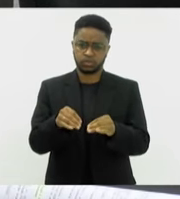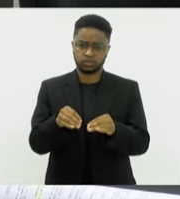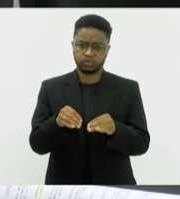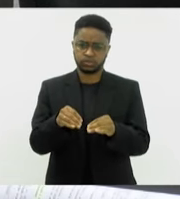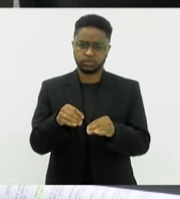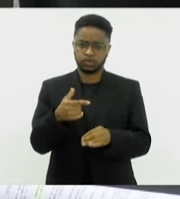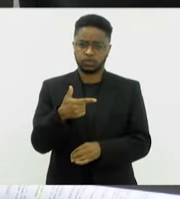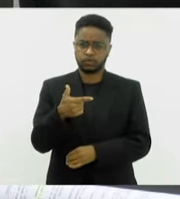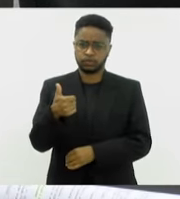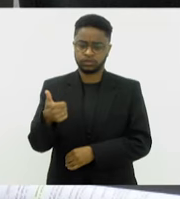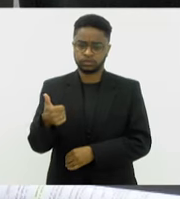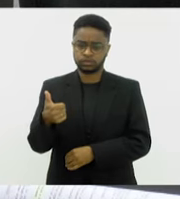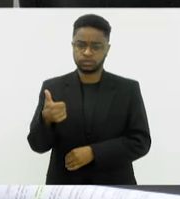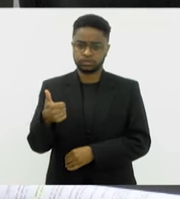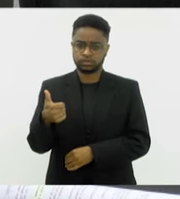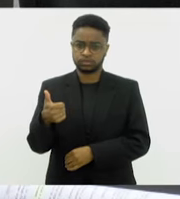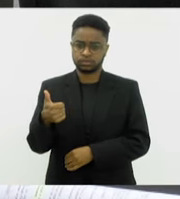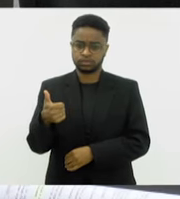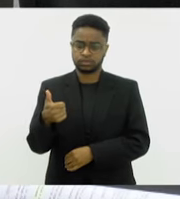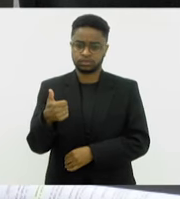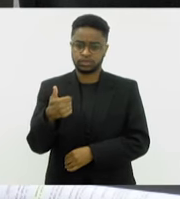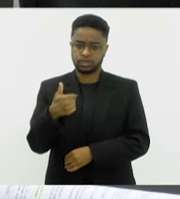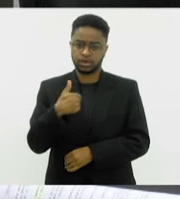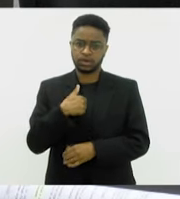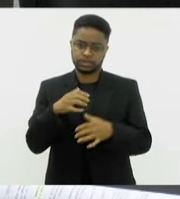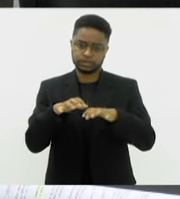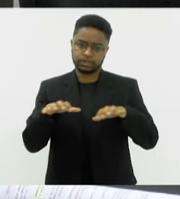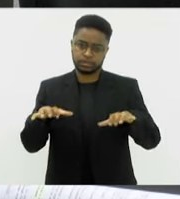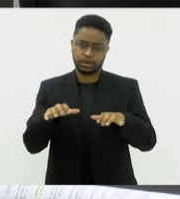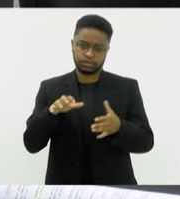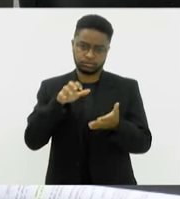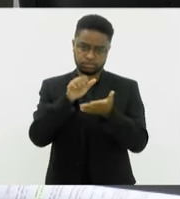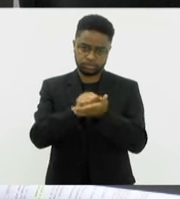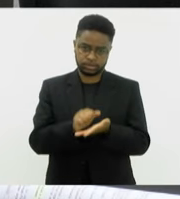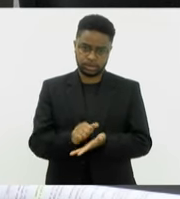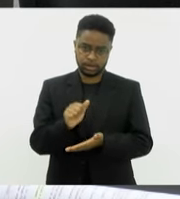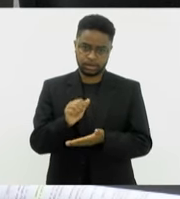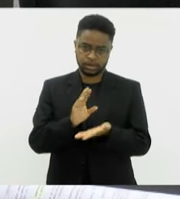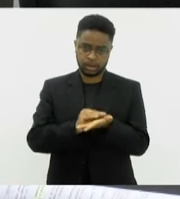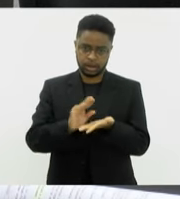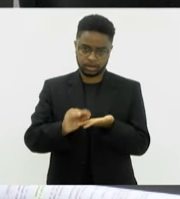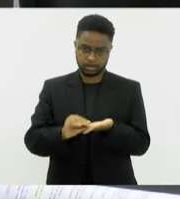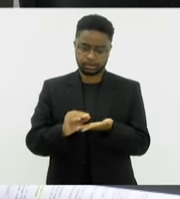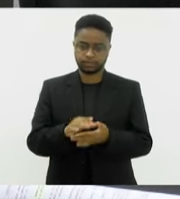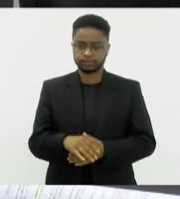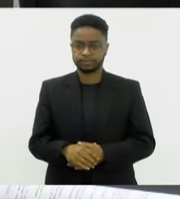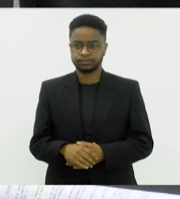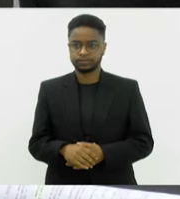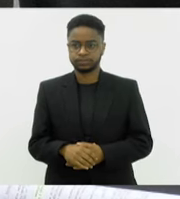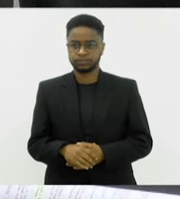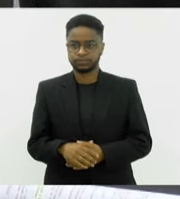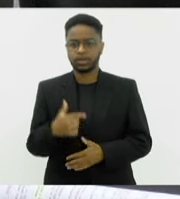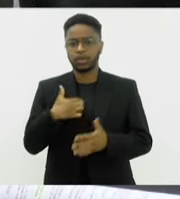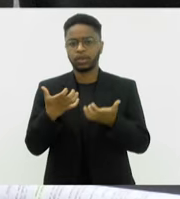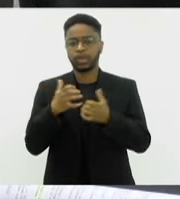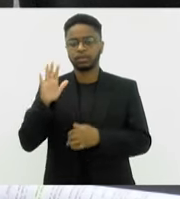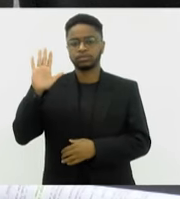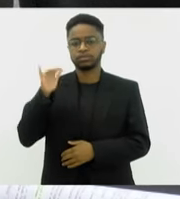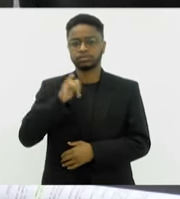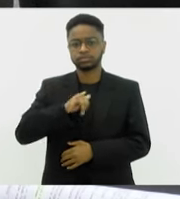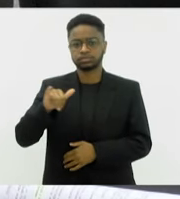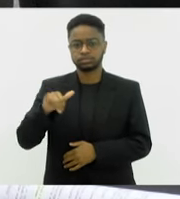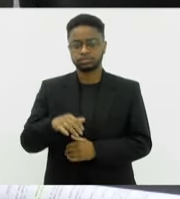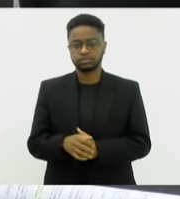tanto do 21, então vou fazer separado para na ata ficar claro. Eu quero um destaque, Vossa Pois